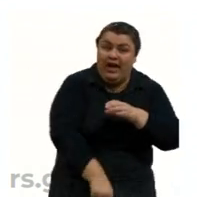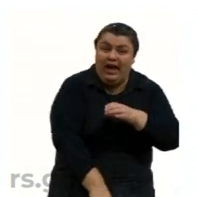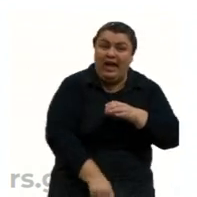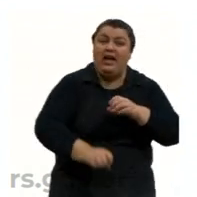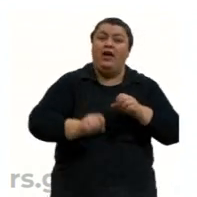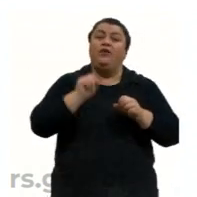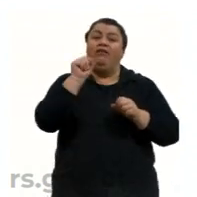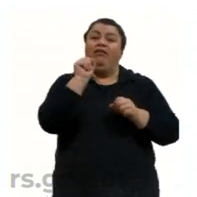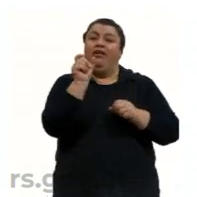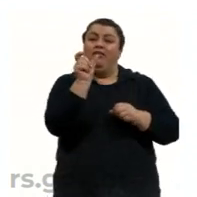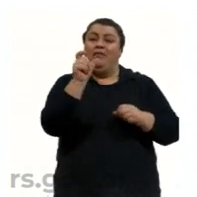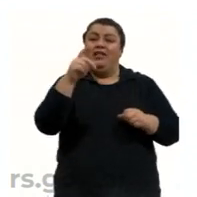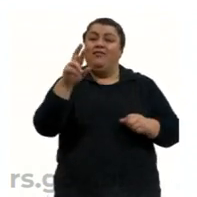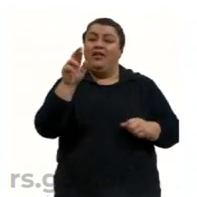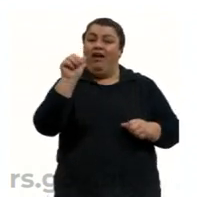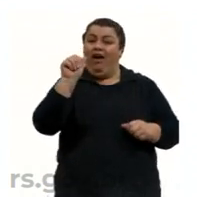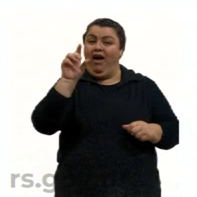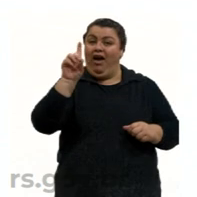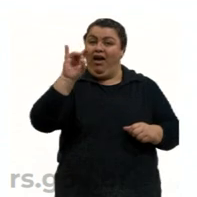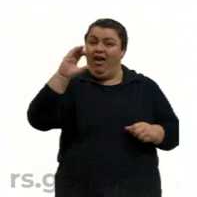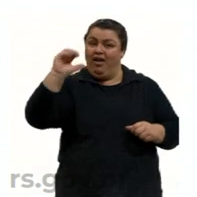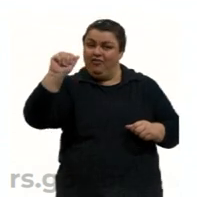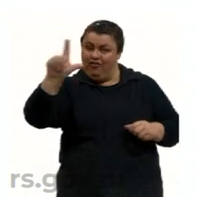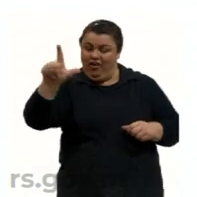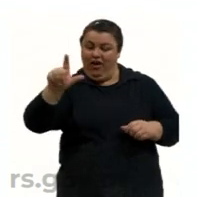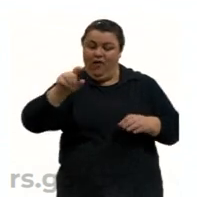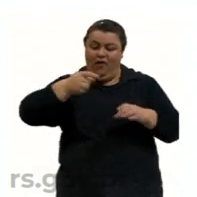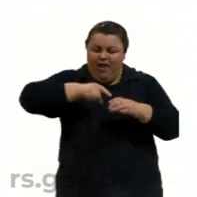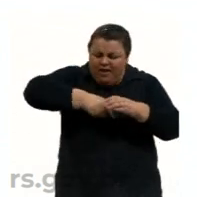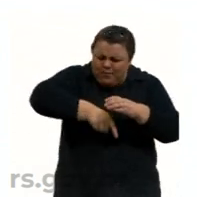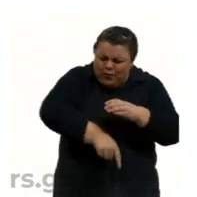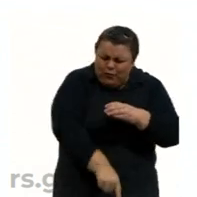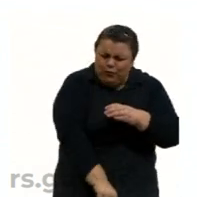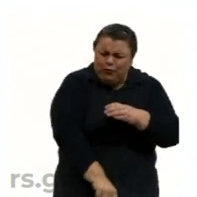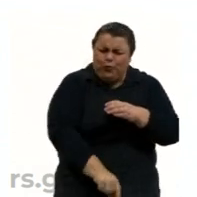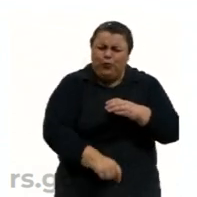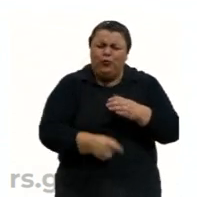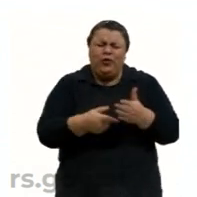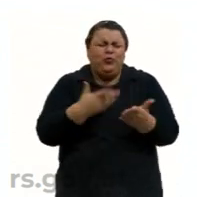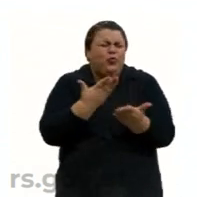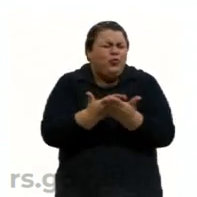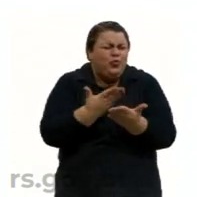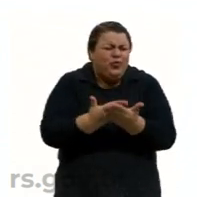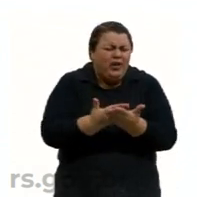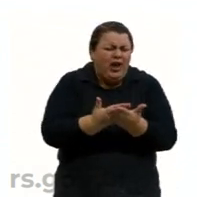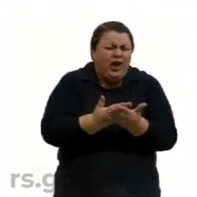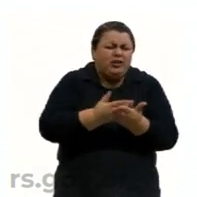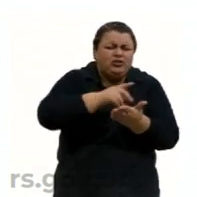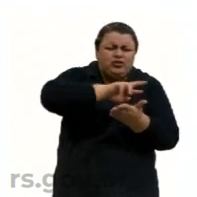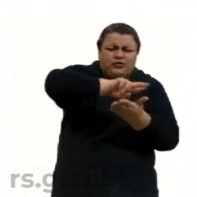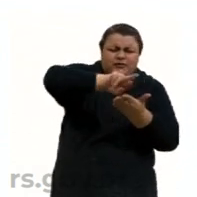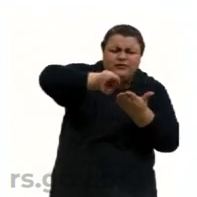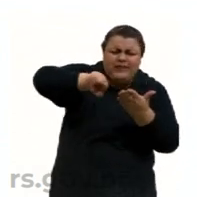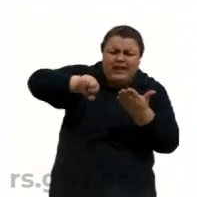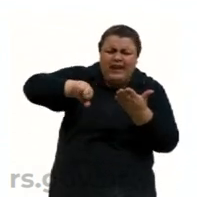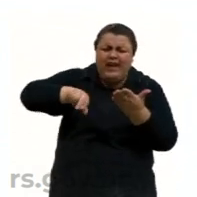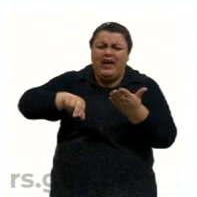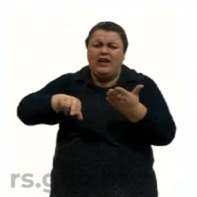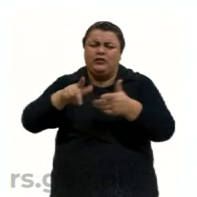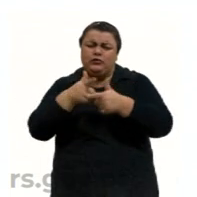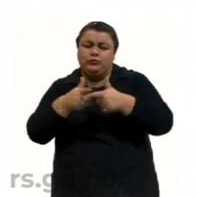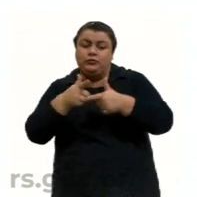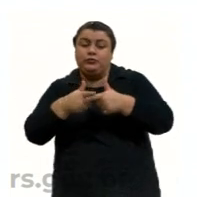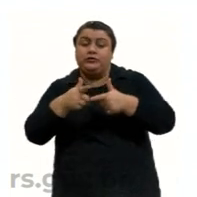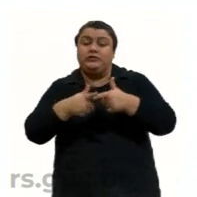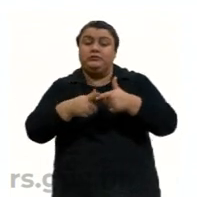esgotar todas as possibilidades escola e antes né é diante do valor da sociedade